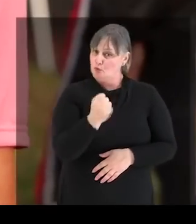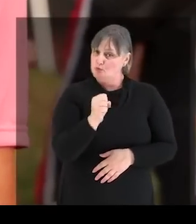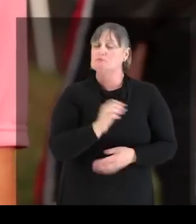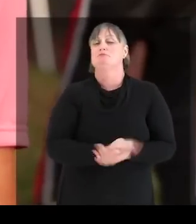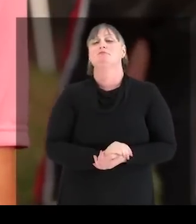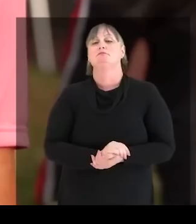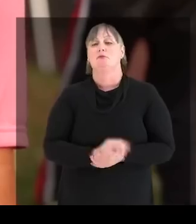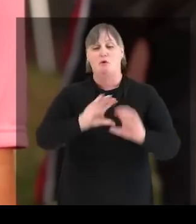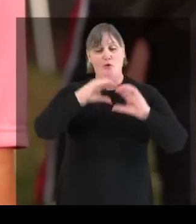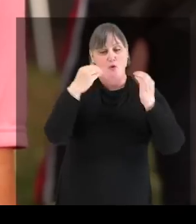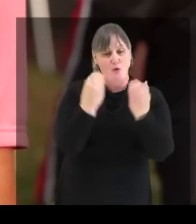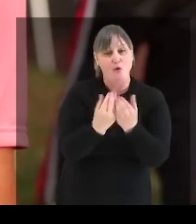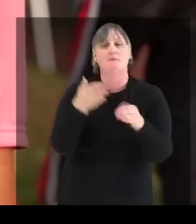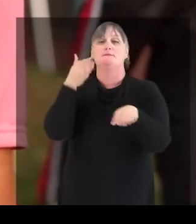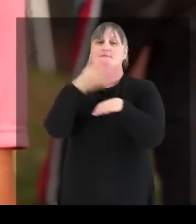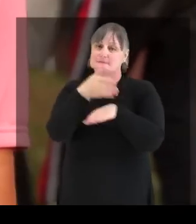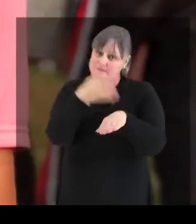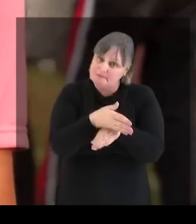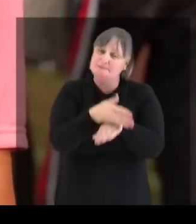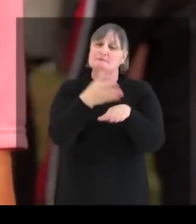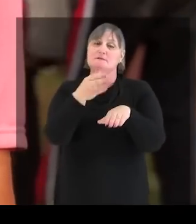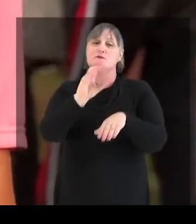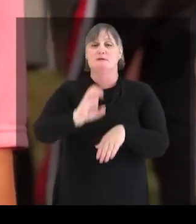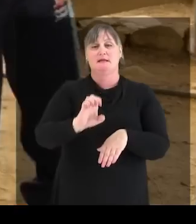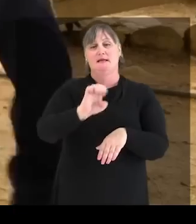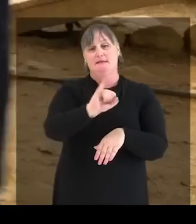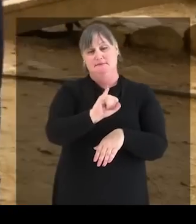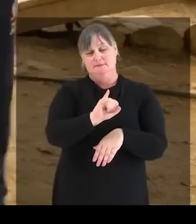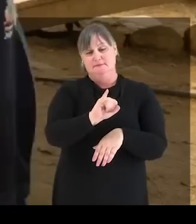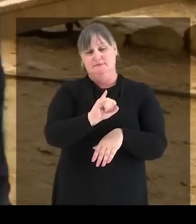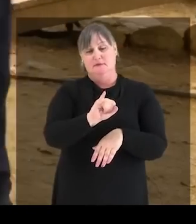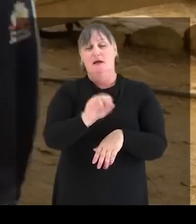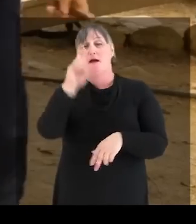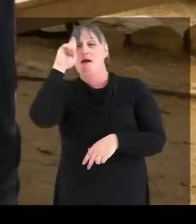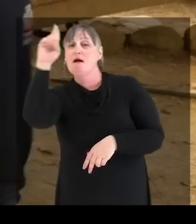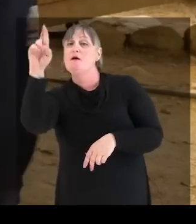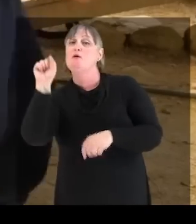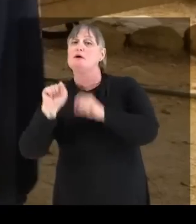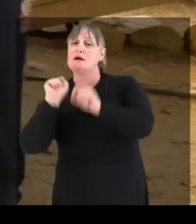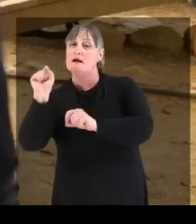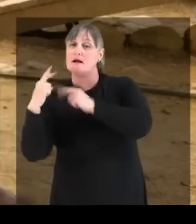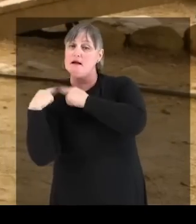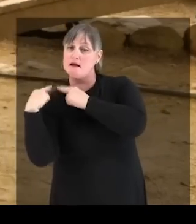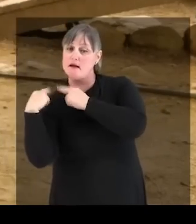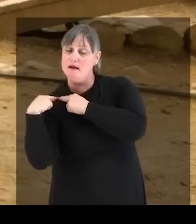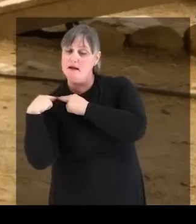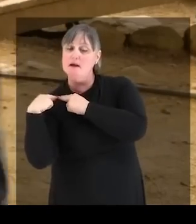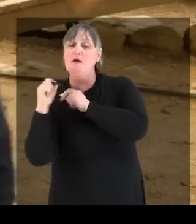nós conseguimos fazer com que essa comunidade participe efetivamente do SEI. Então, a tarefa da gestão, o